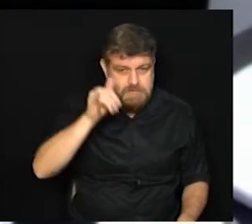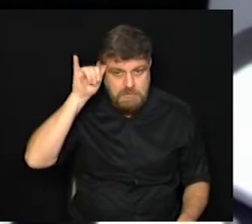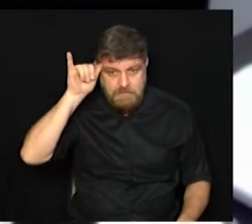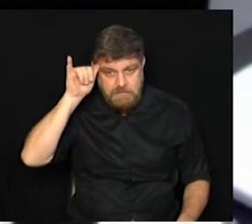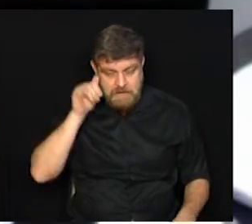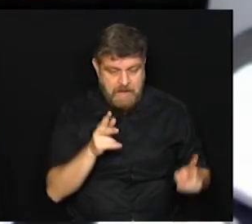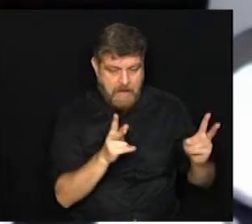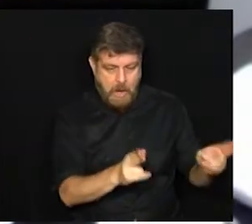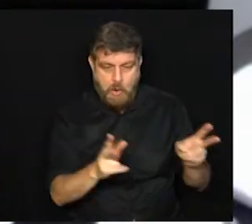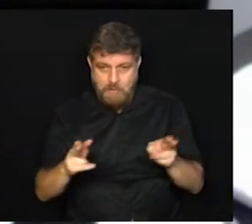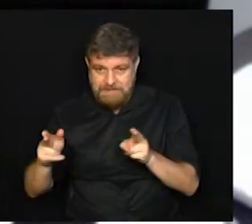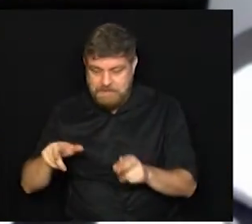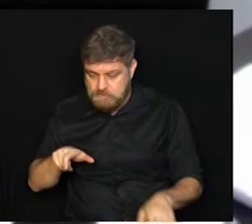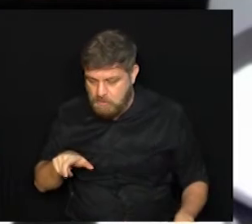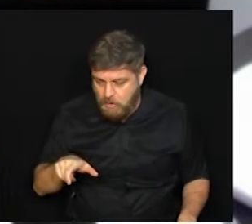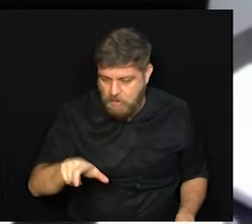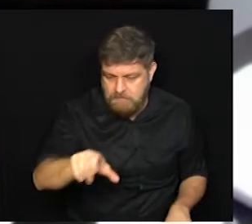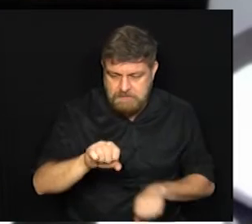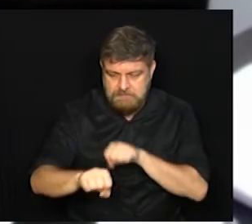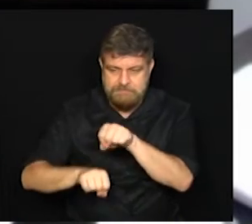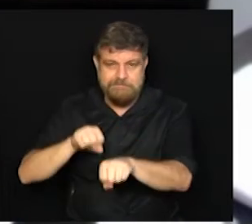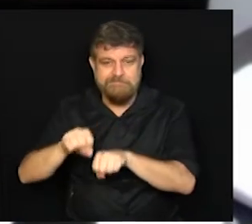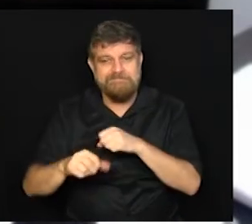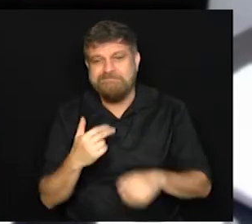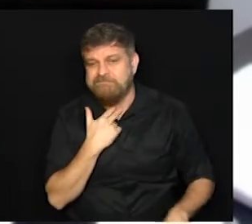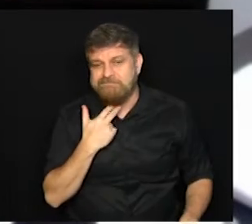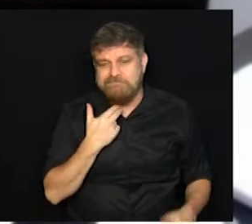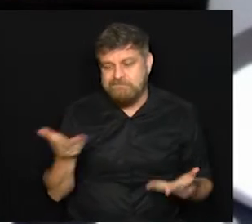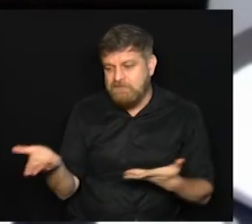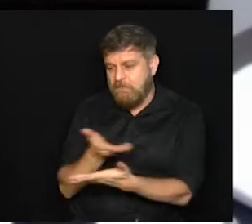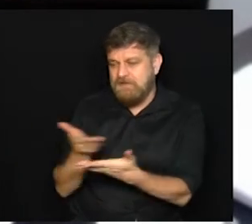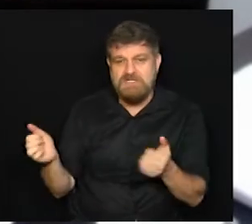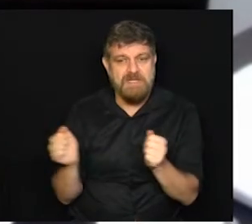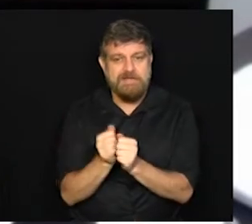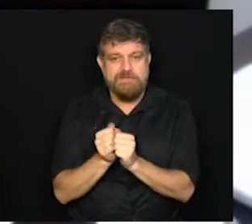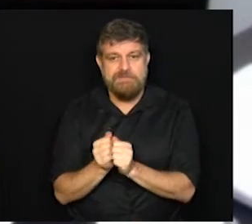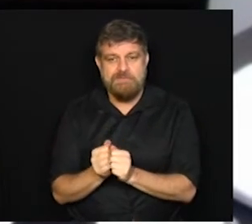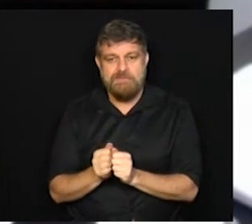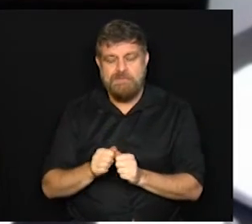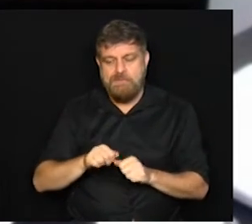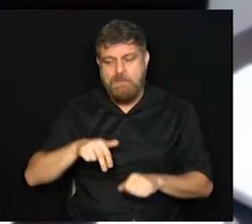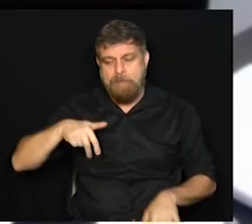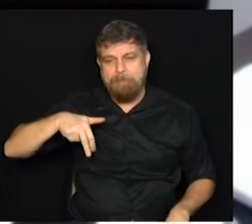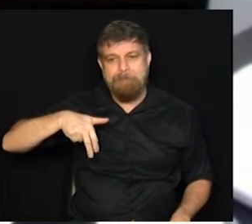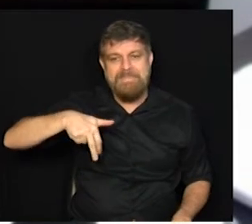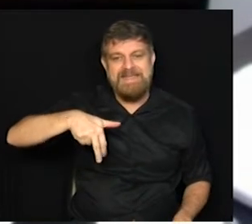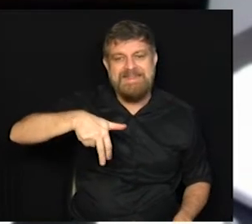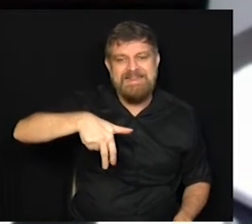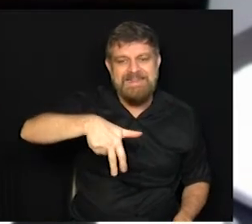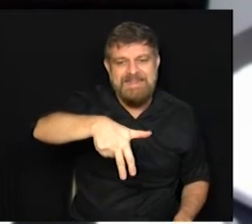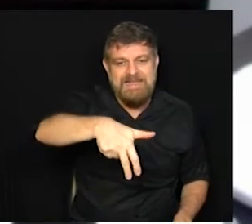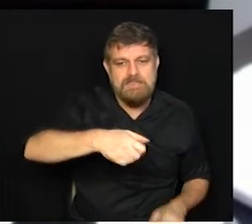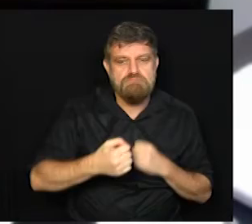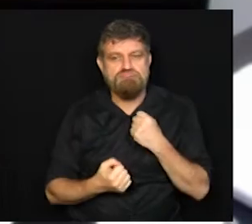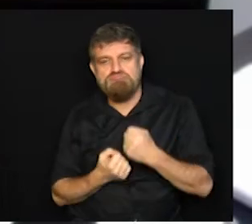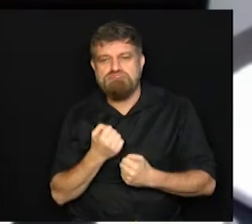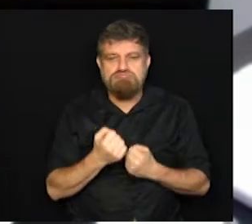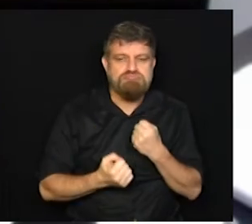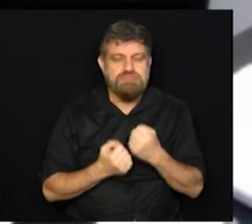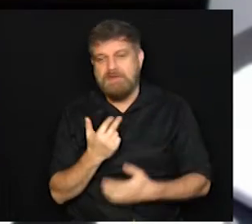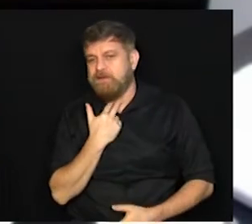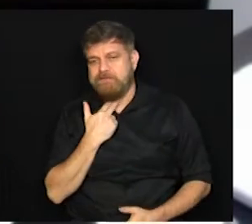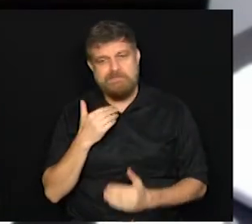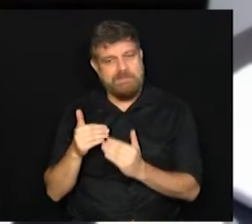uma ciclofaixa. Eu não vou conseguir compartilhar com o pedestre, né? Tem algumas coisas que são excepcionais, mas quando a